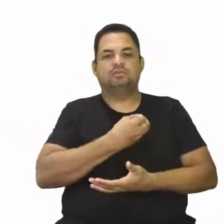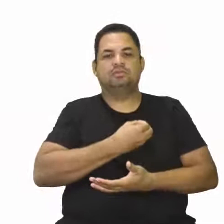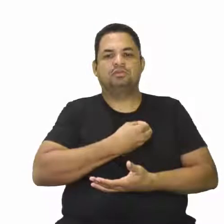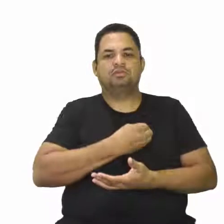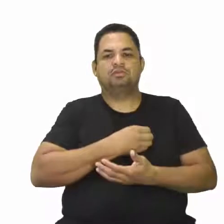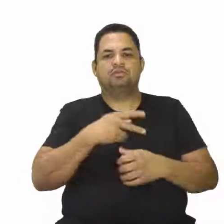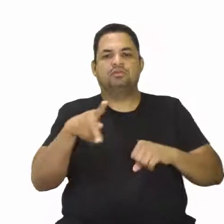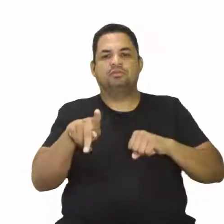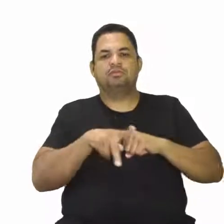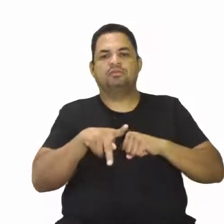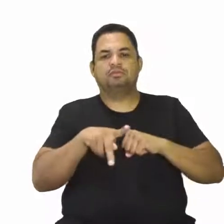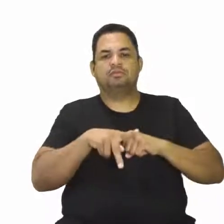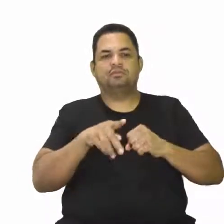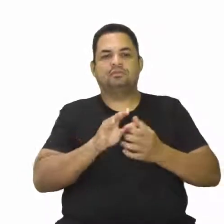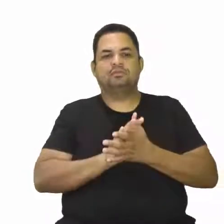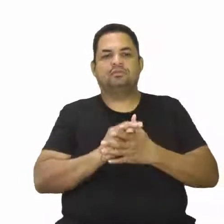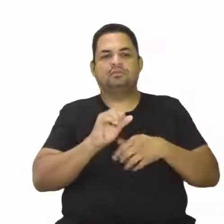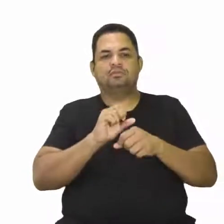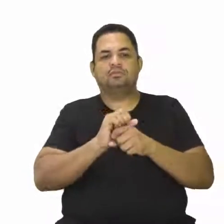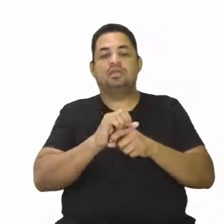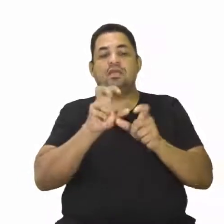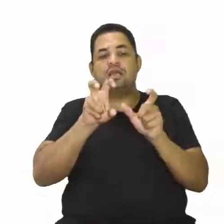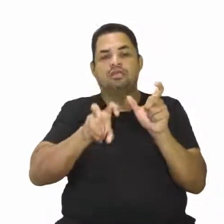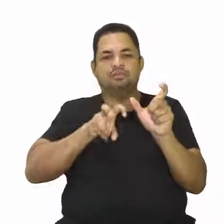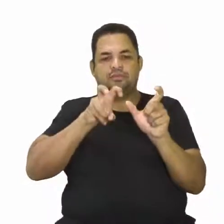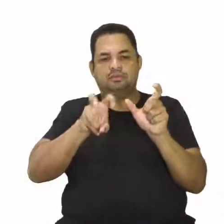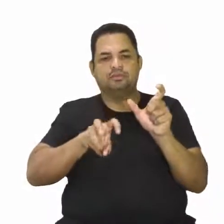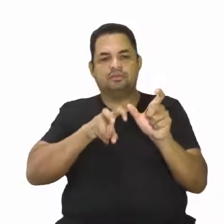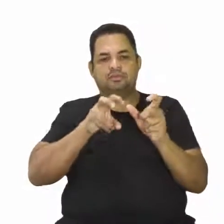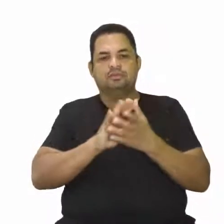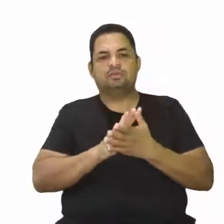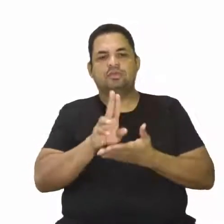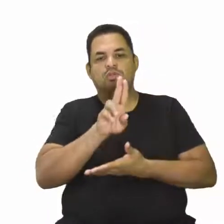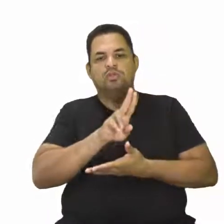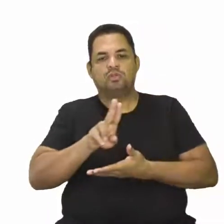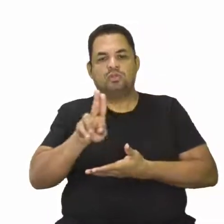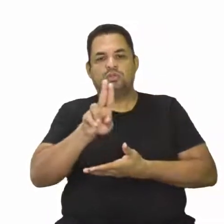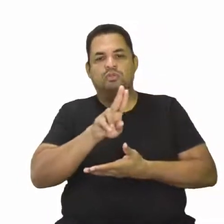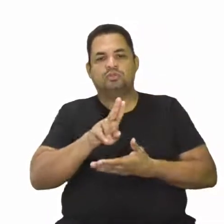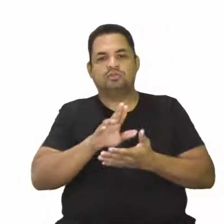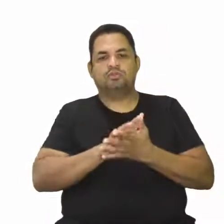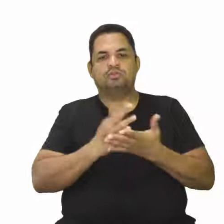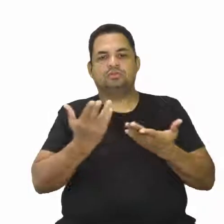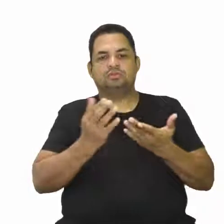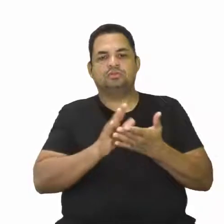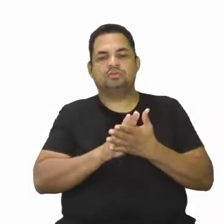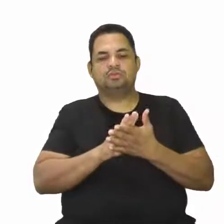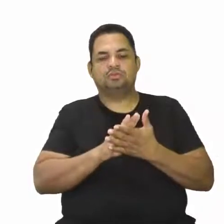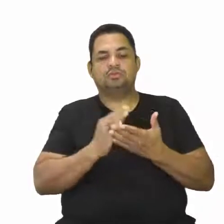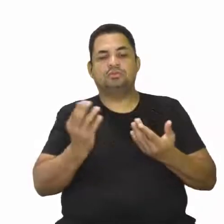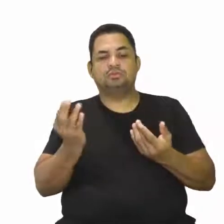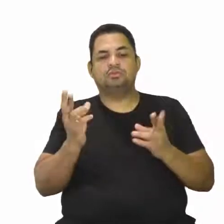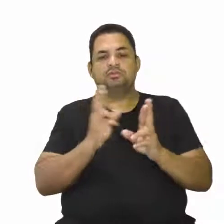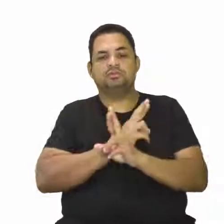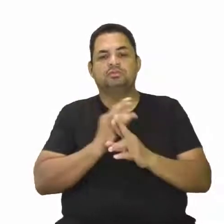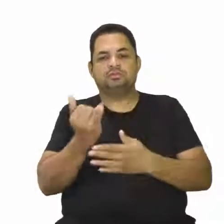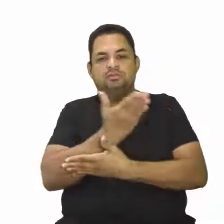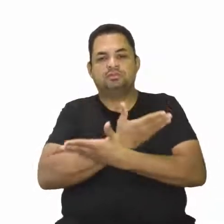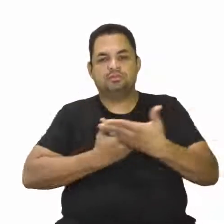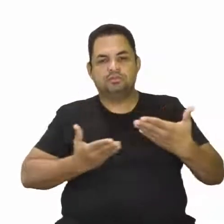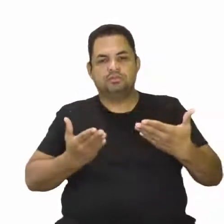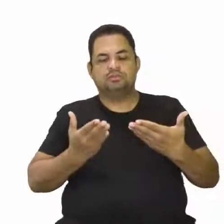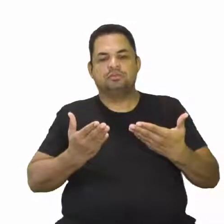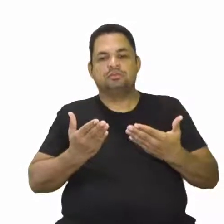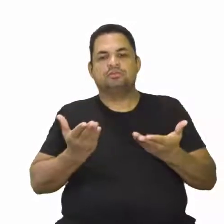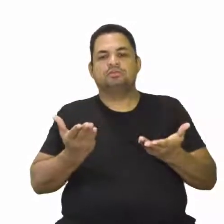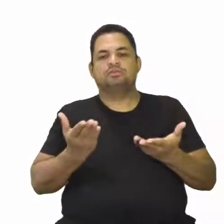adjetivos, numerais, pronomes e advérbios. Empregar nas interações sociais a variedade